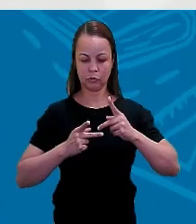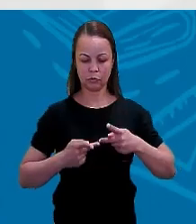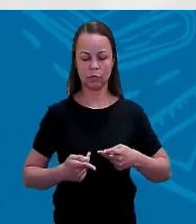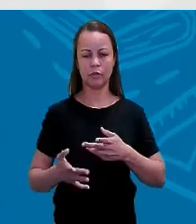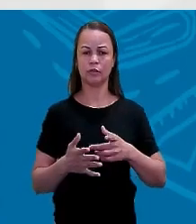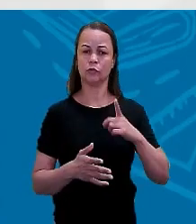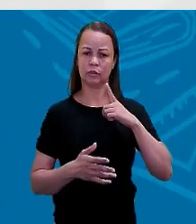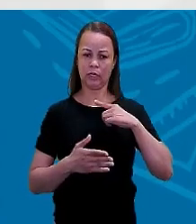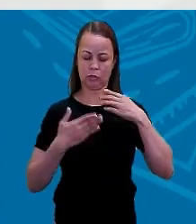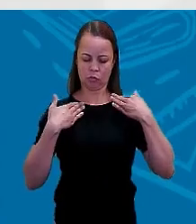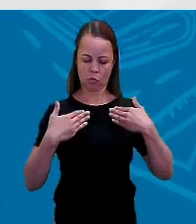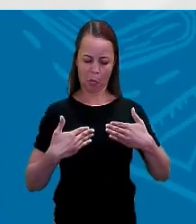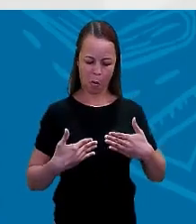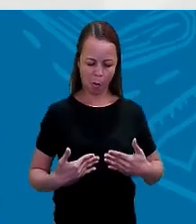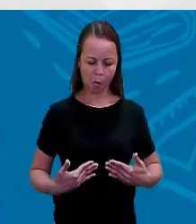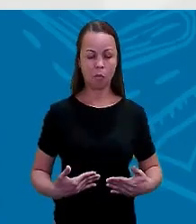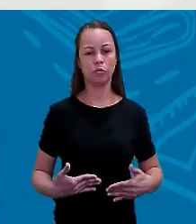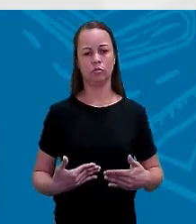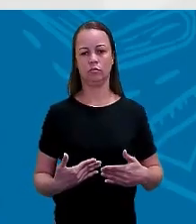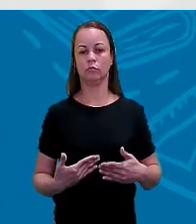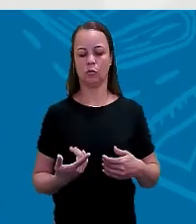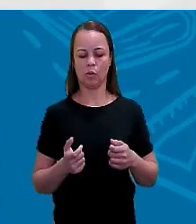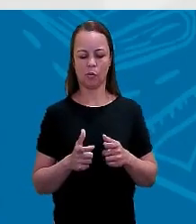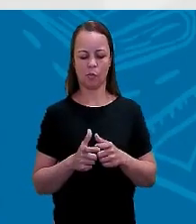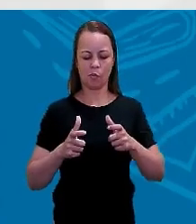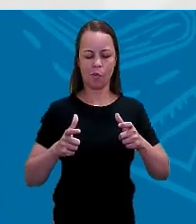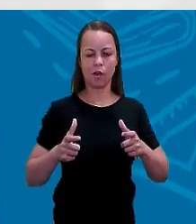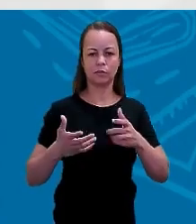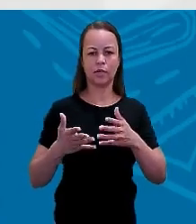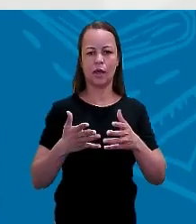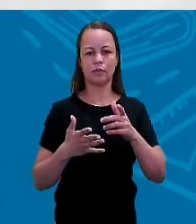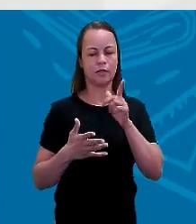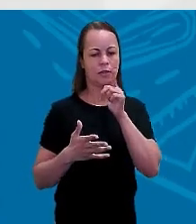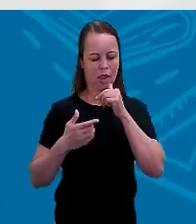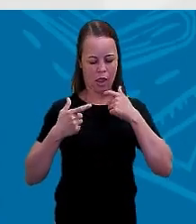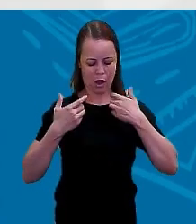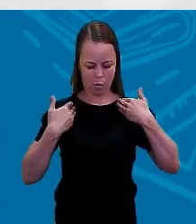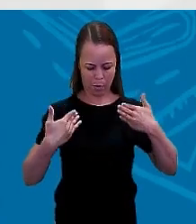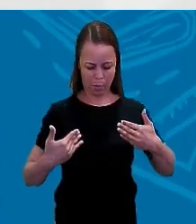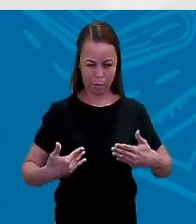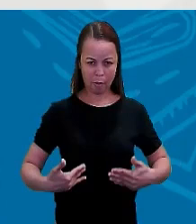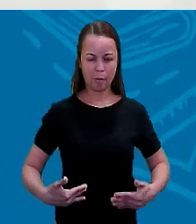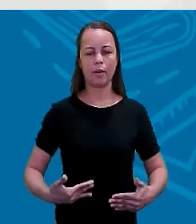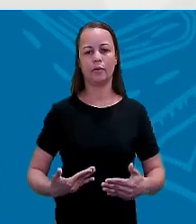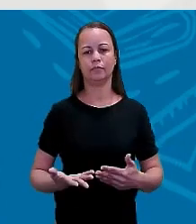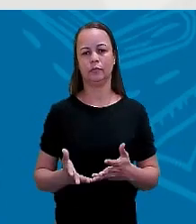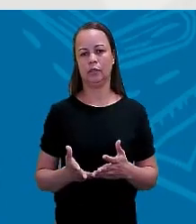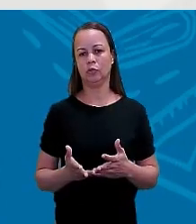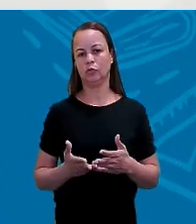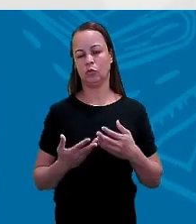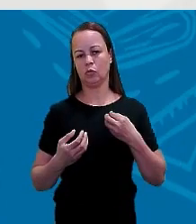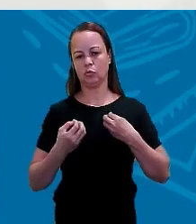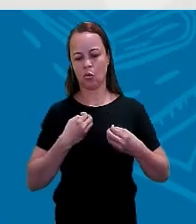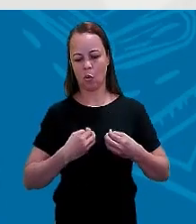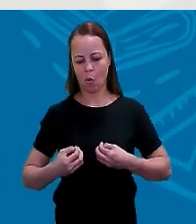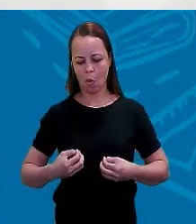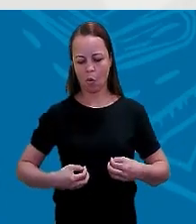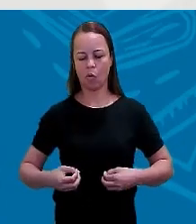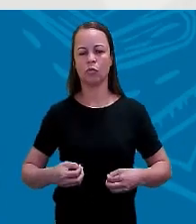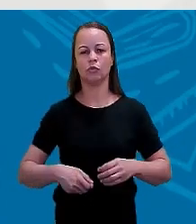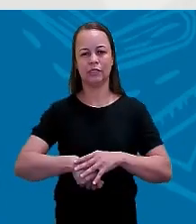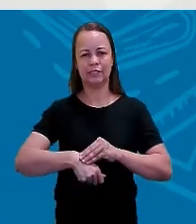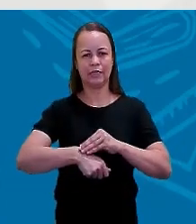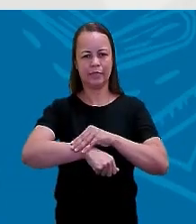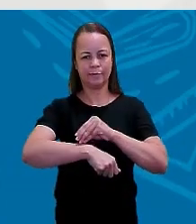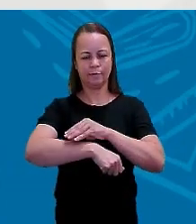na nossa estrutura corporal, né, uma grande quantidade de água aí na composição dos nossos órgãos e dos nossos